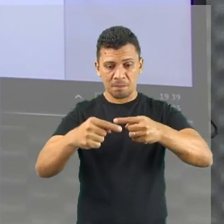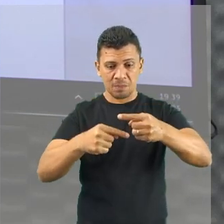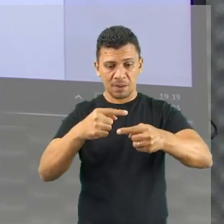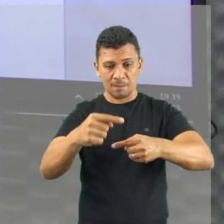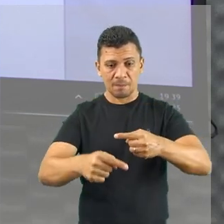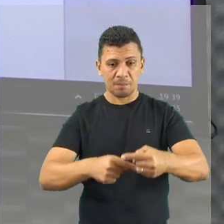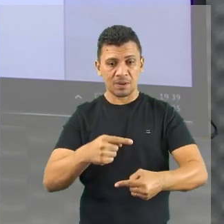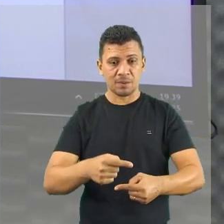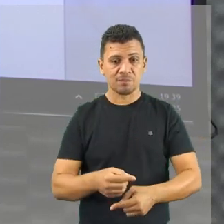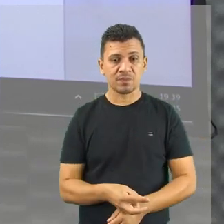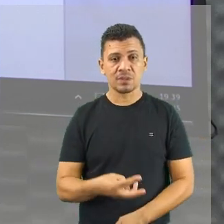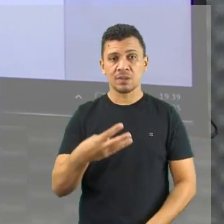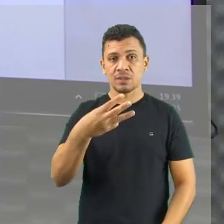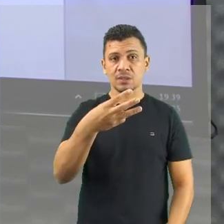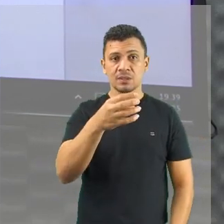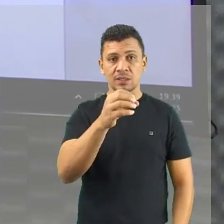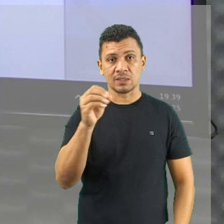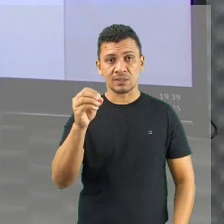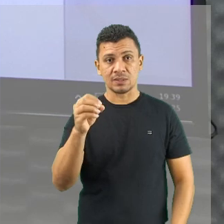300,